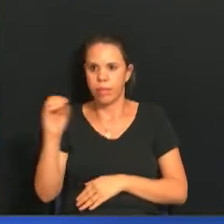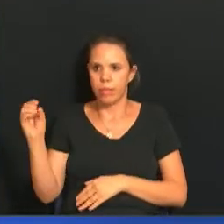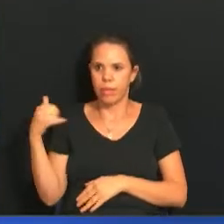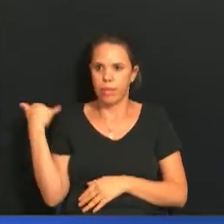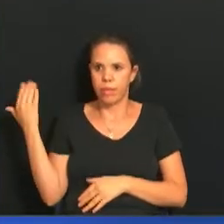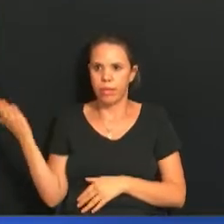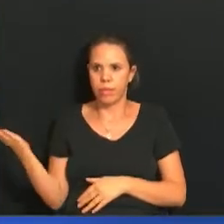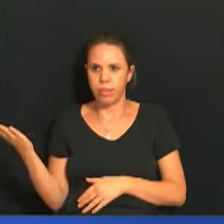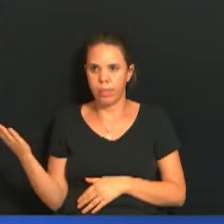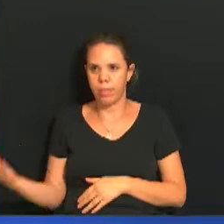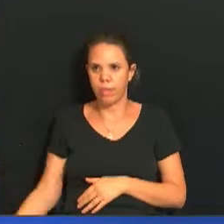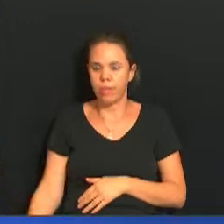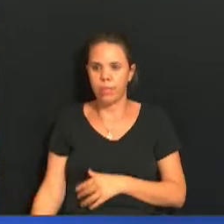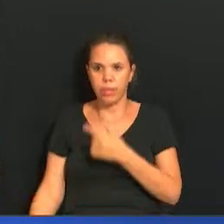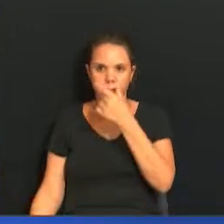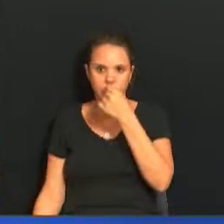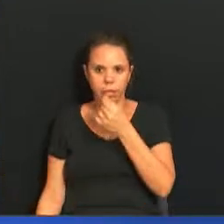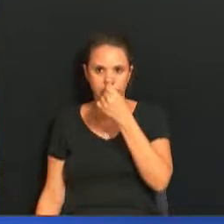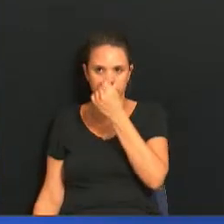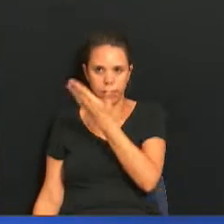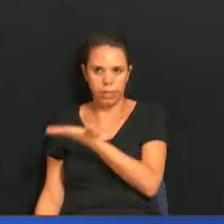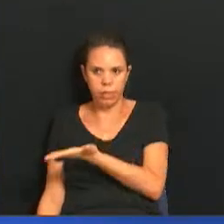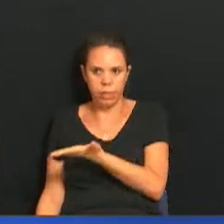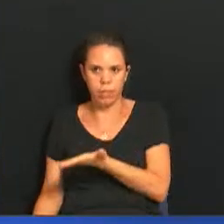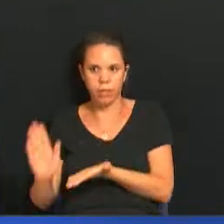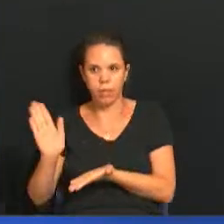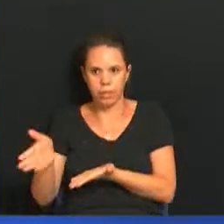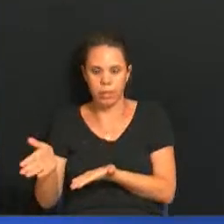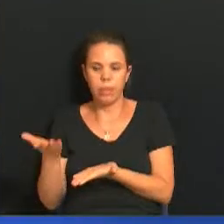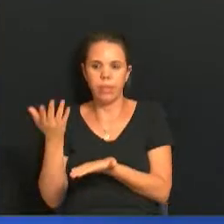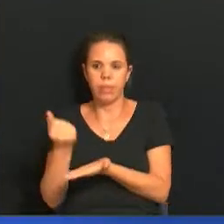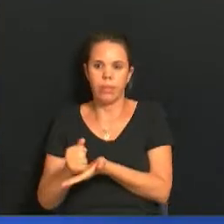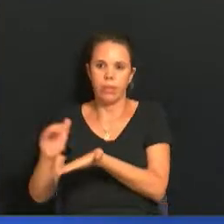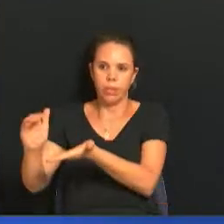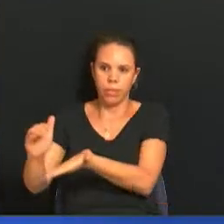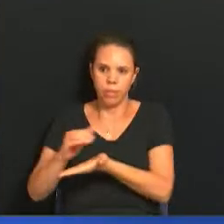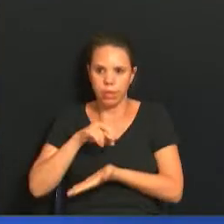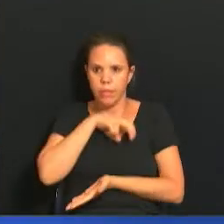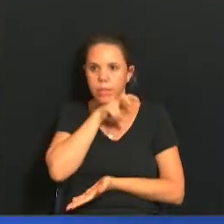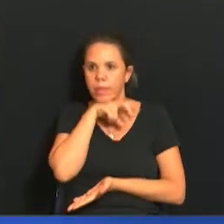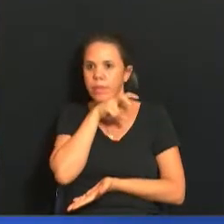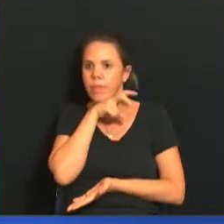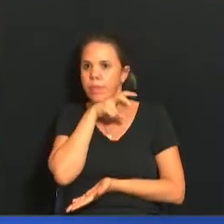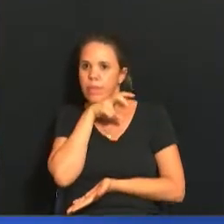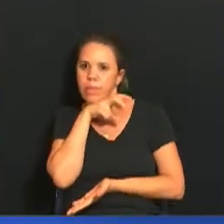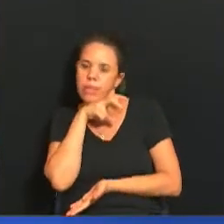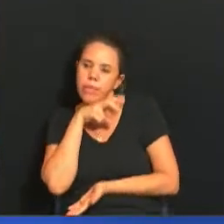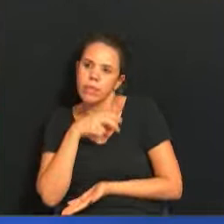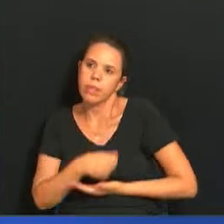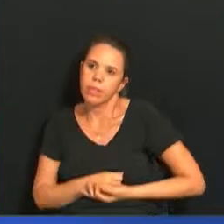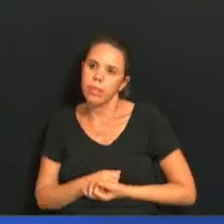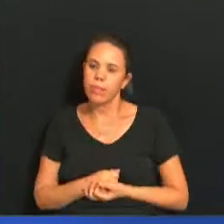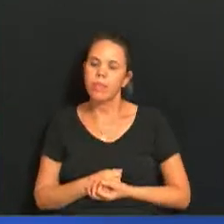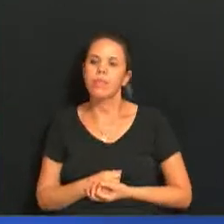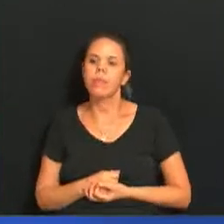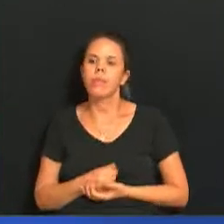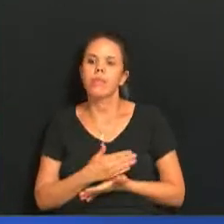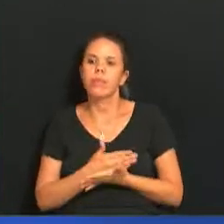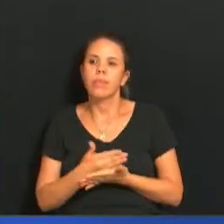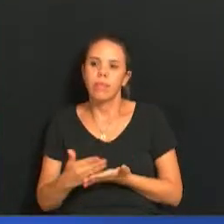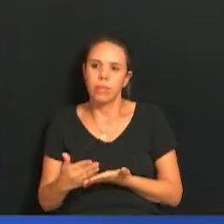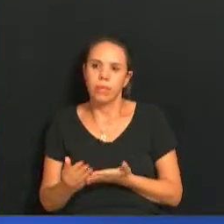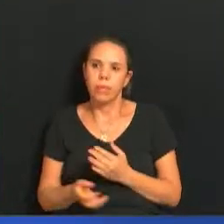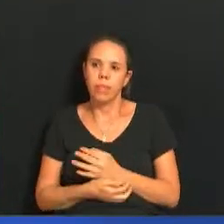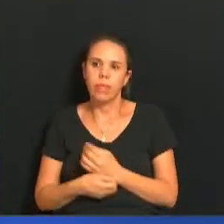com a vacina da influenza. Então, nós já recebemos do Instituto Butantan a vacina da influenza e vamos iniciar, então,